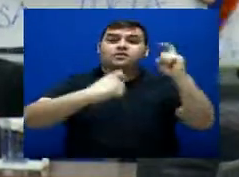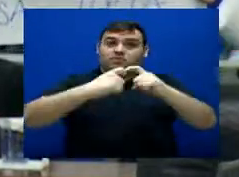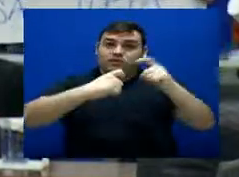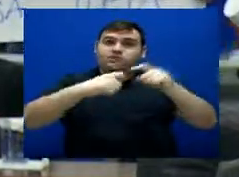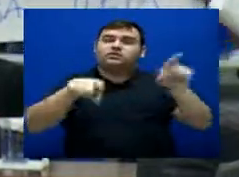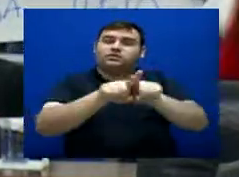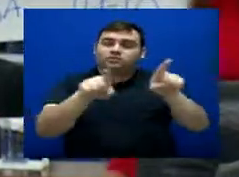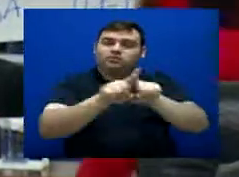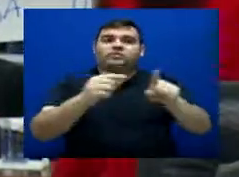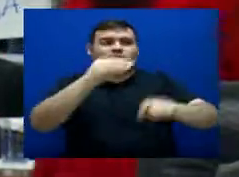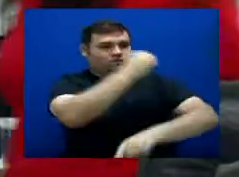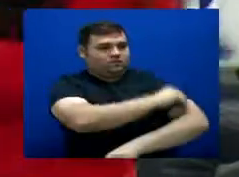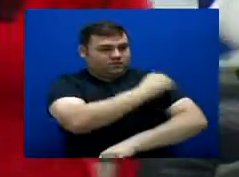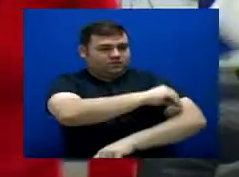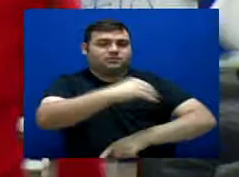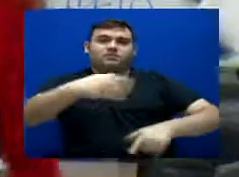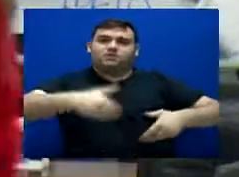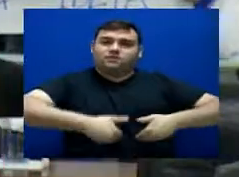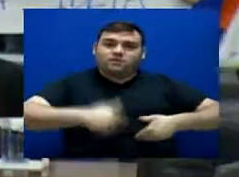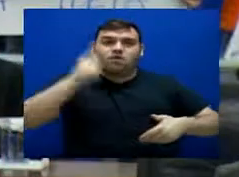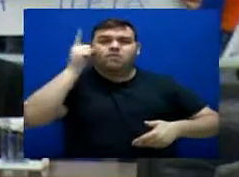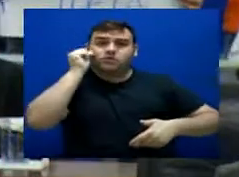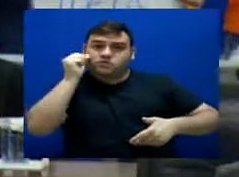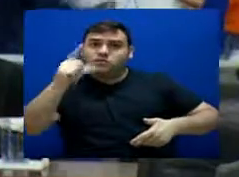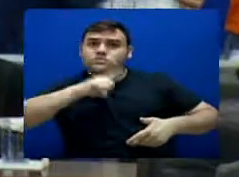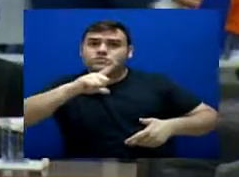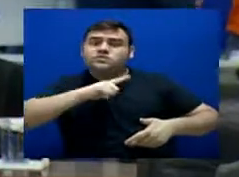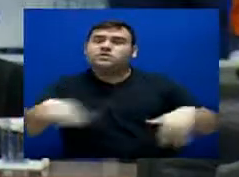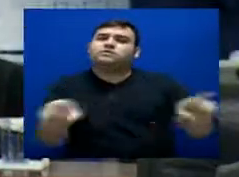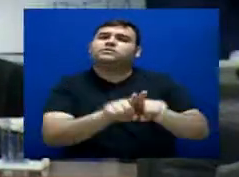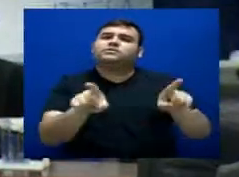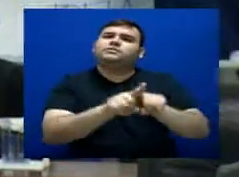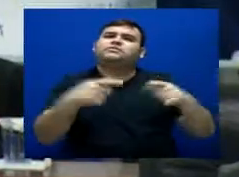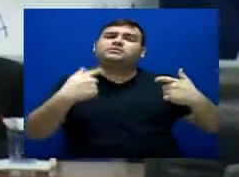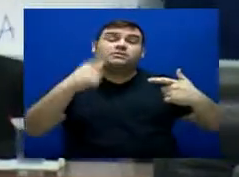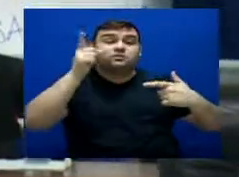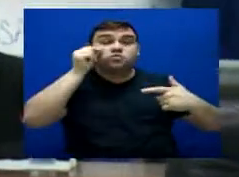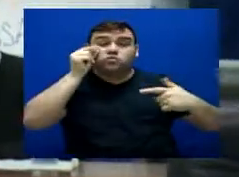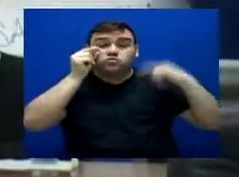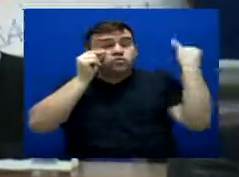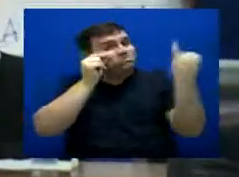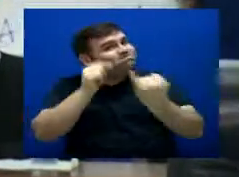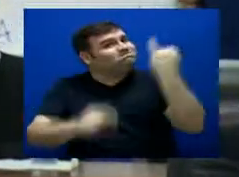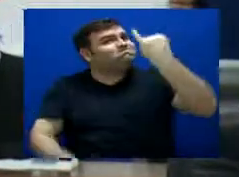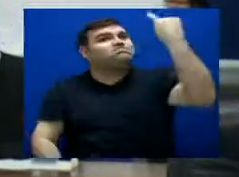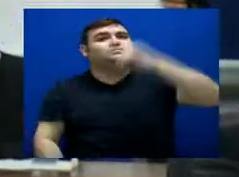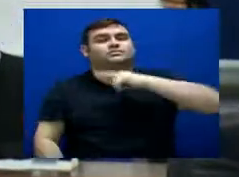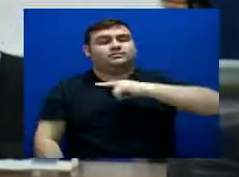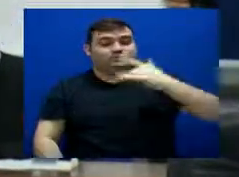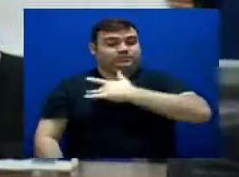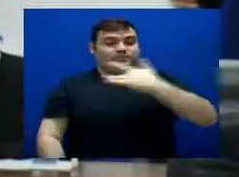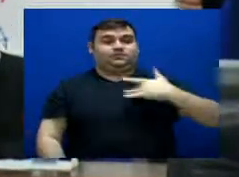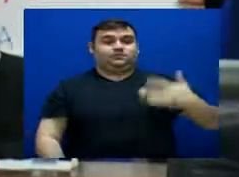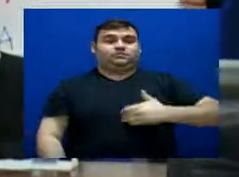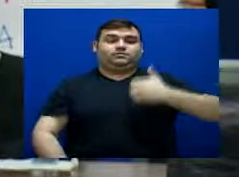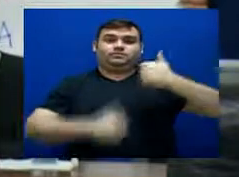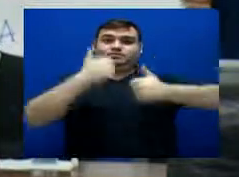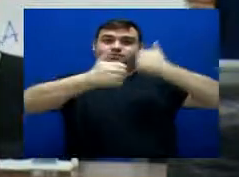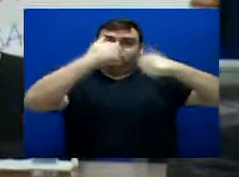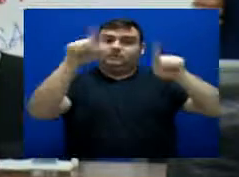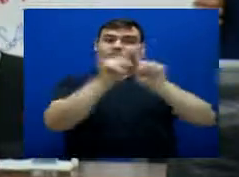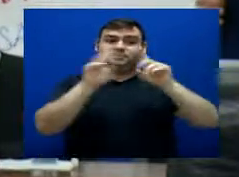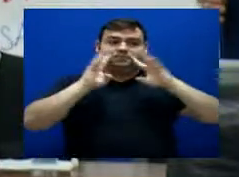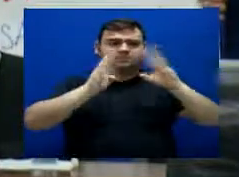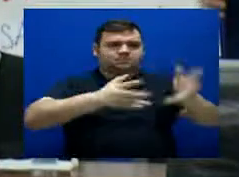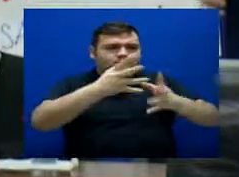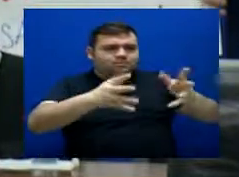fome, enfermeiro tem fome. Tem sono. Tem sono. E precisa, o sono é importante para melhorar a atenção. Agora,